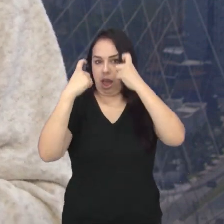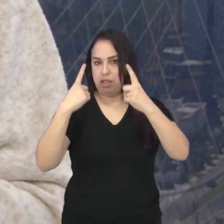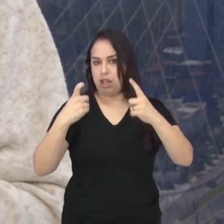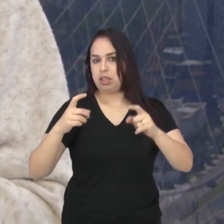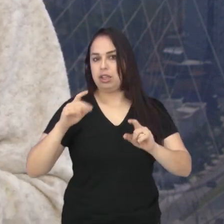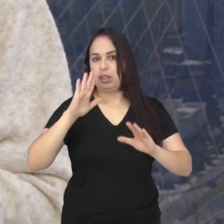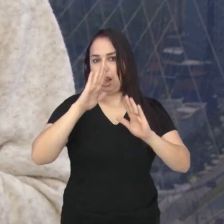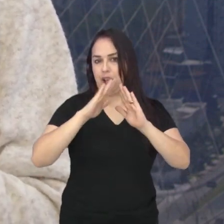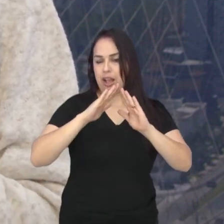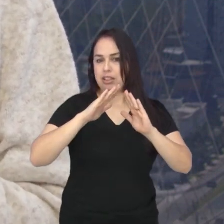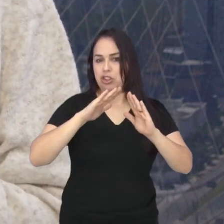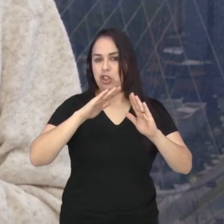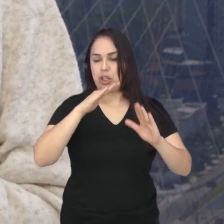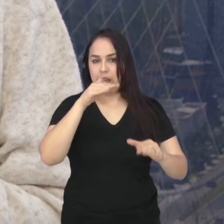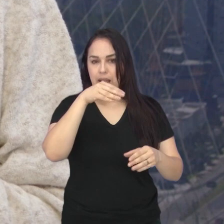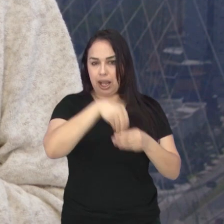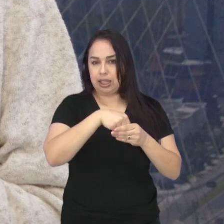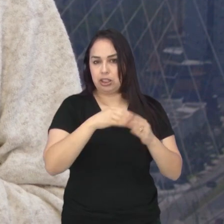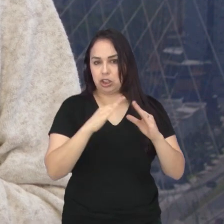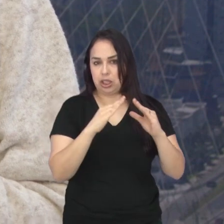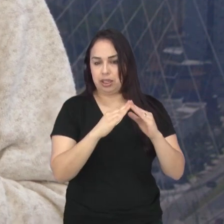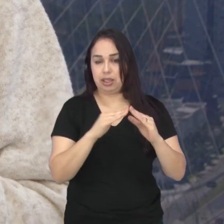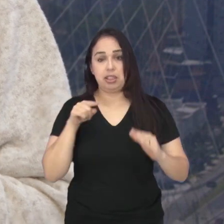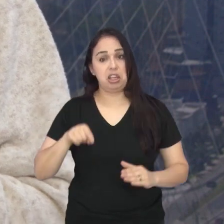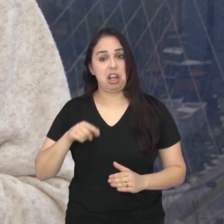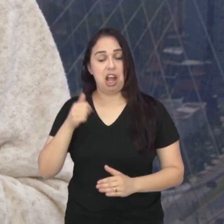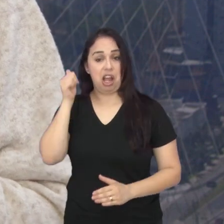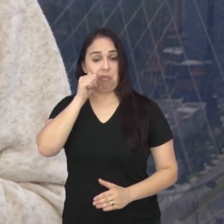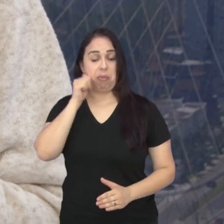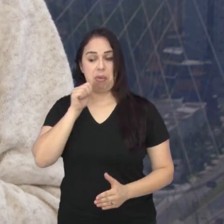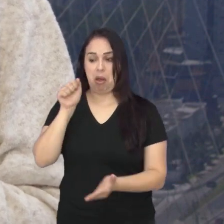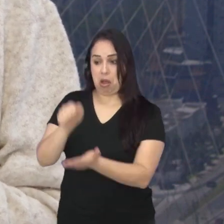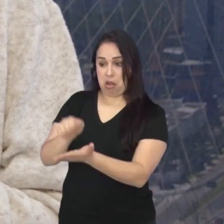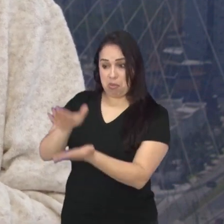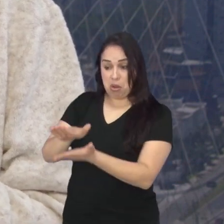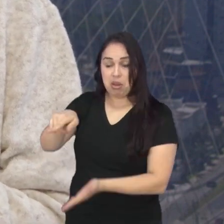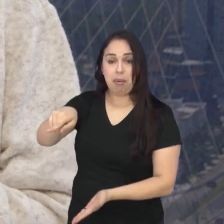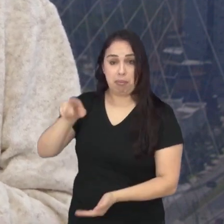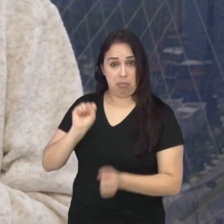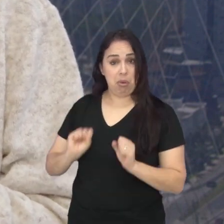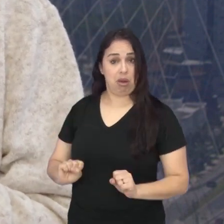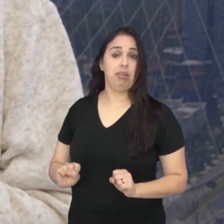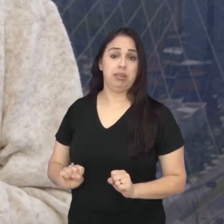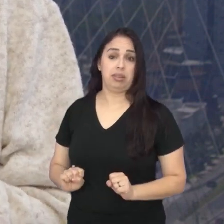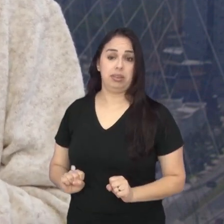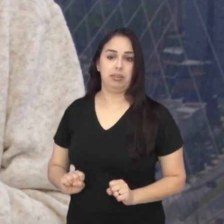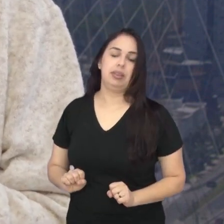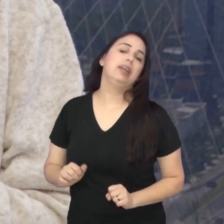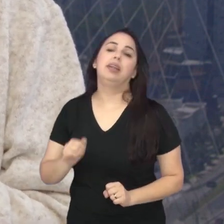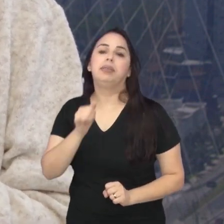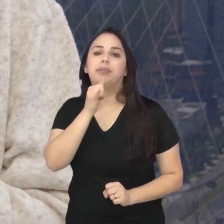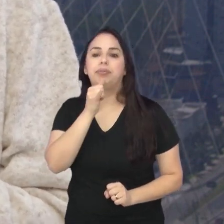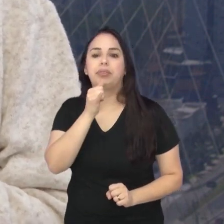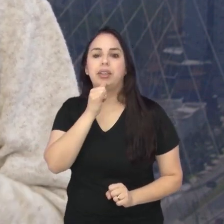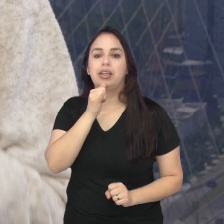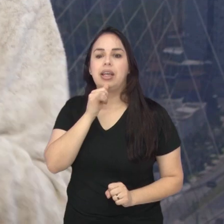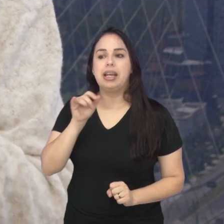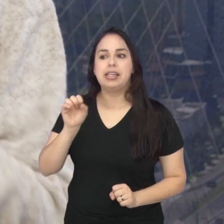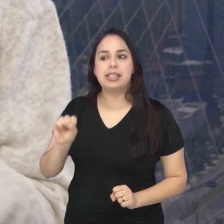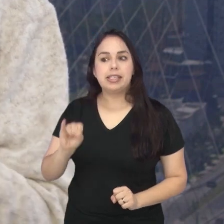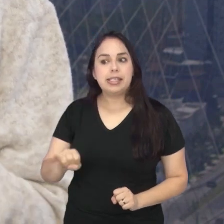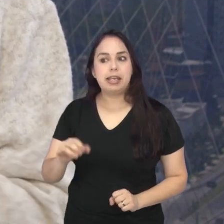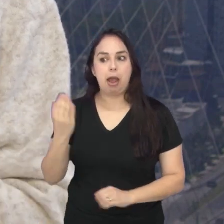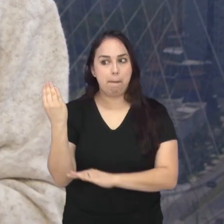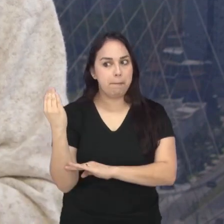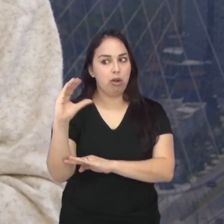uma juíza, e ela também pode impor multa para o homem se ele, por exemplo, se ele